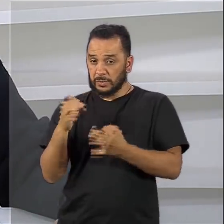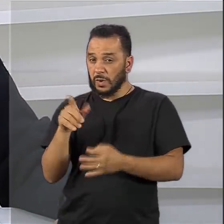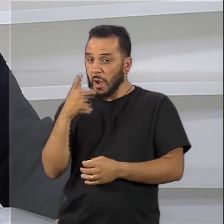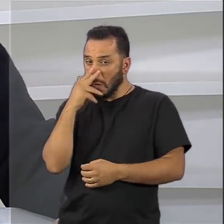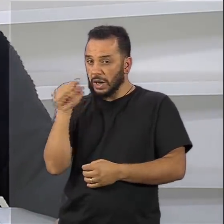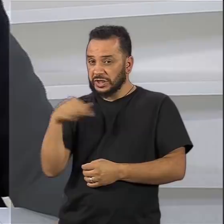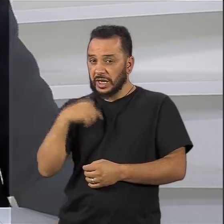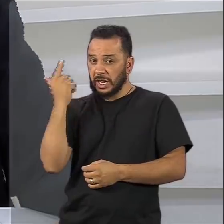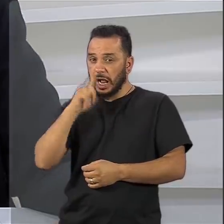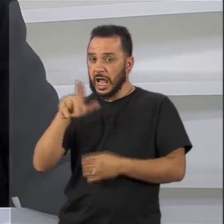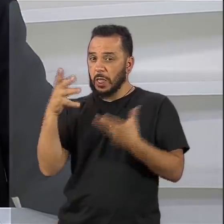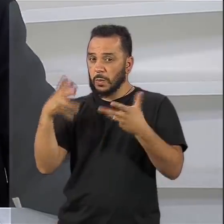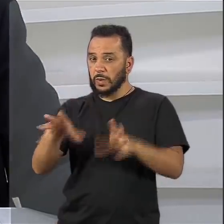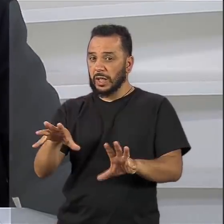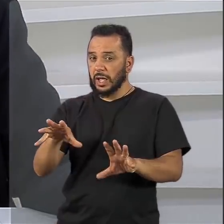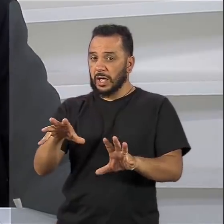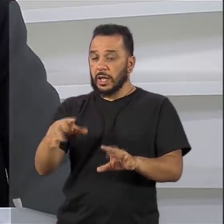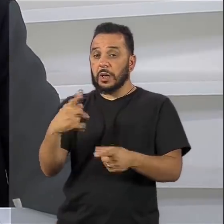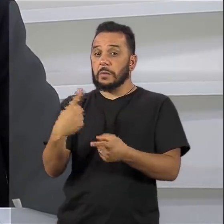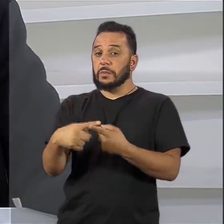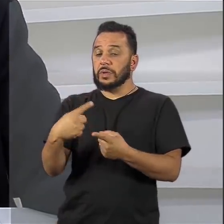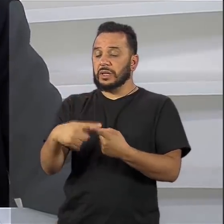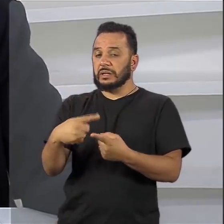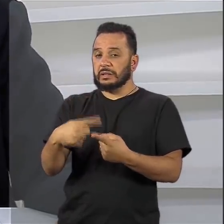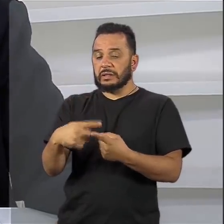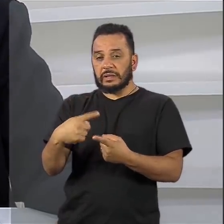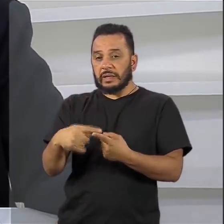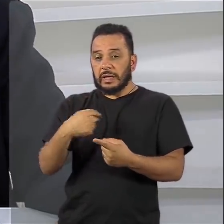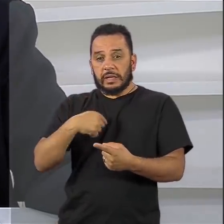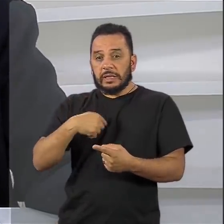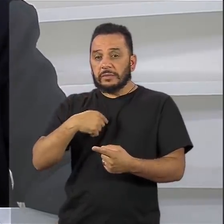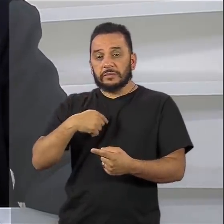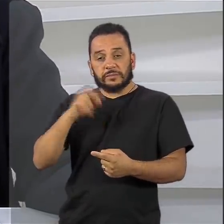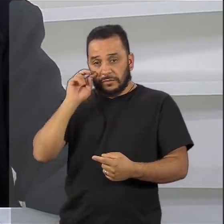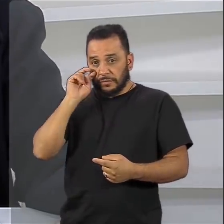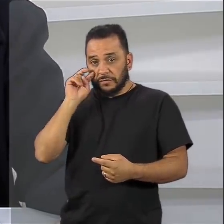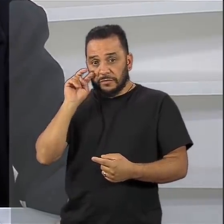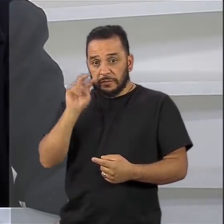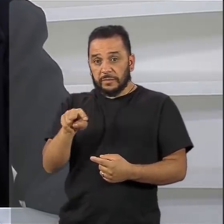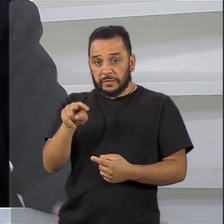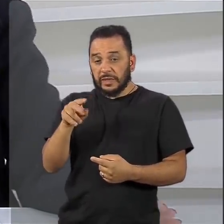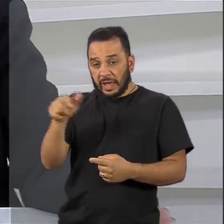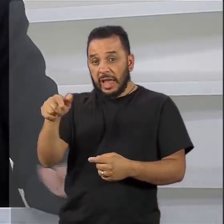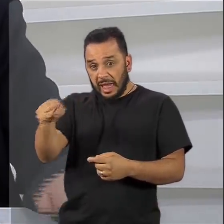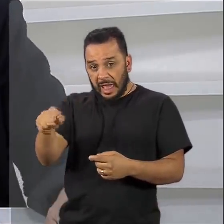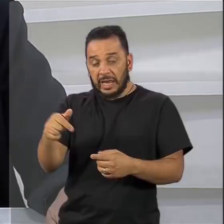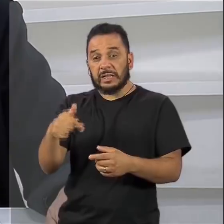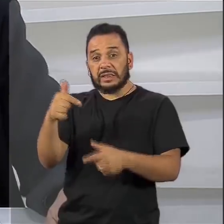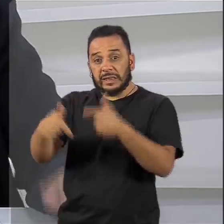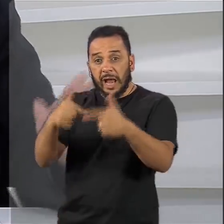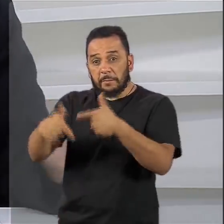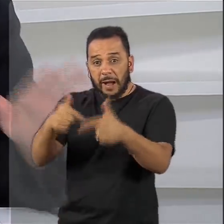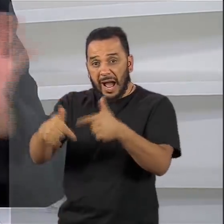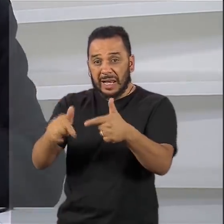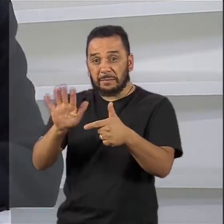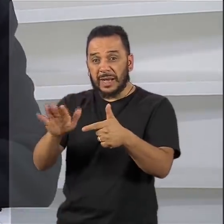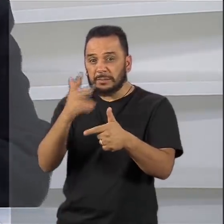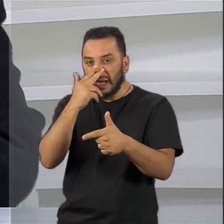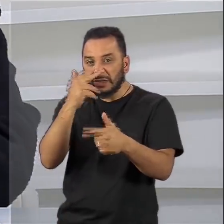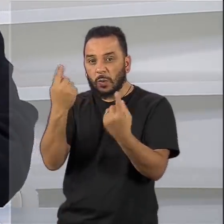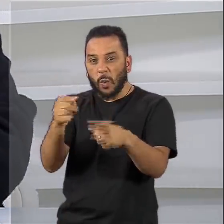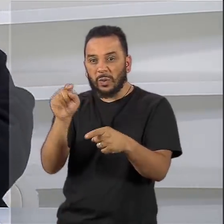ganhar, porque nunca vi alguém trabalhar contra ele próprio como Ciro Gomes. É só